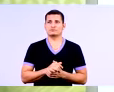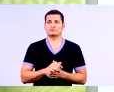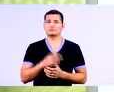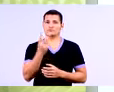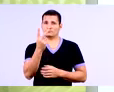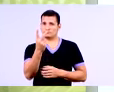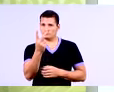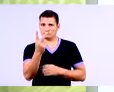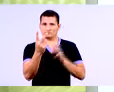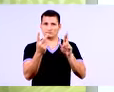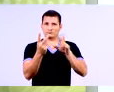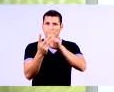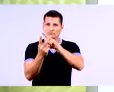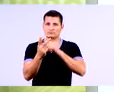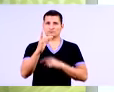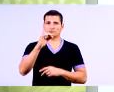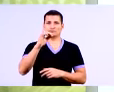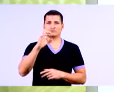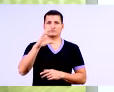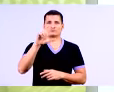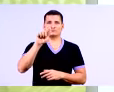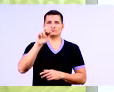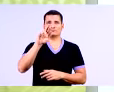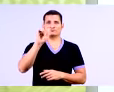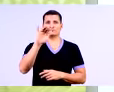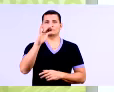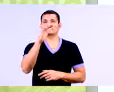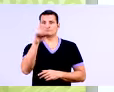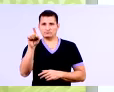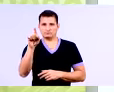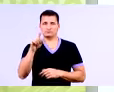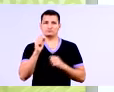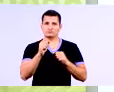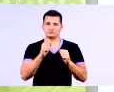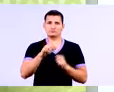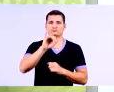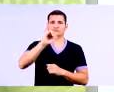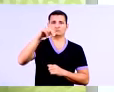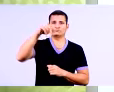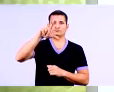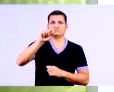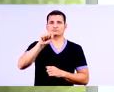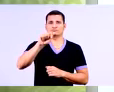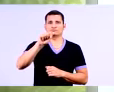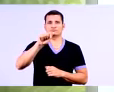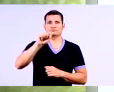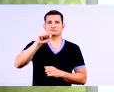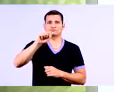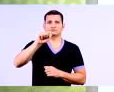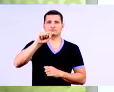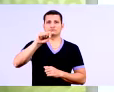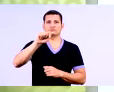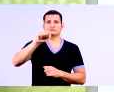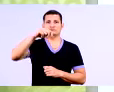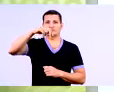de declaração para o estilo. Nós podemos declarar ela inline, que foi o exemplo que nós mostramos, ou seja, inline é dentro